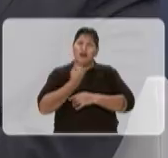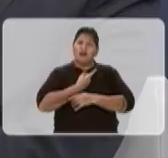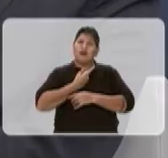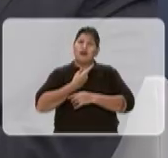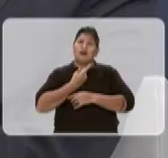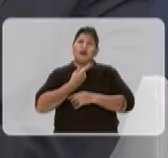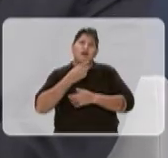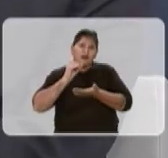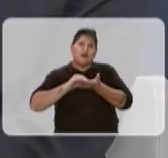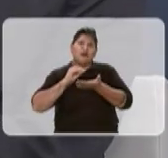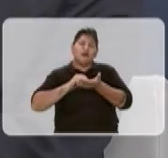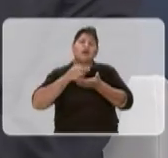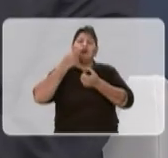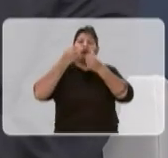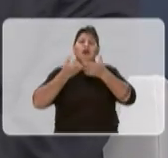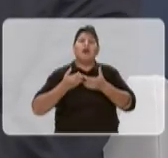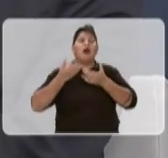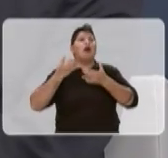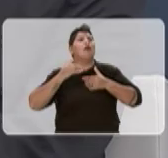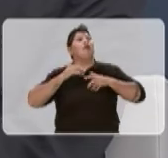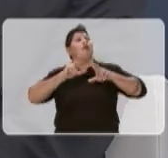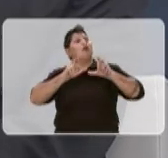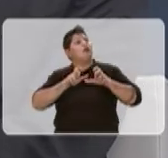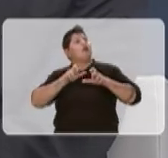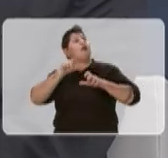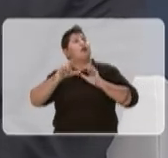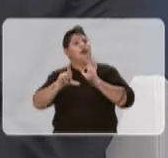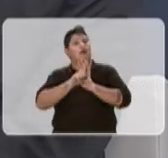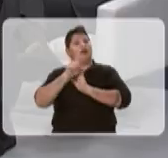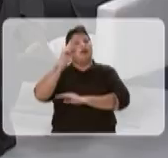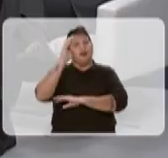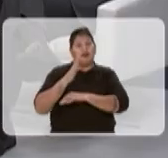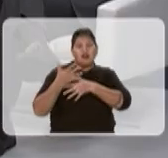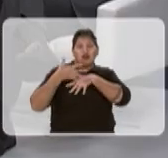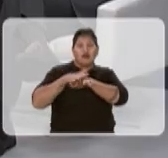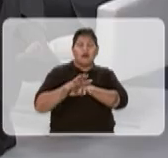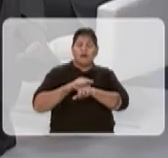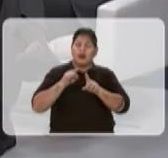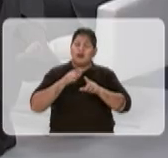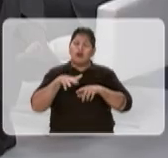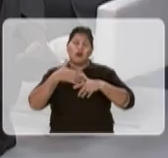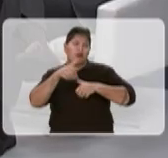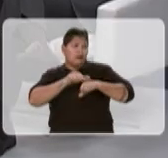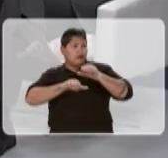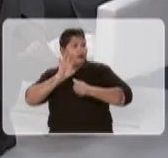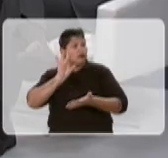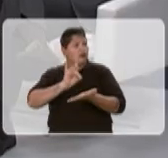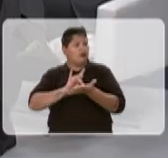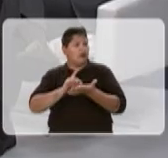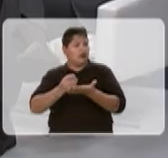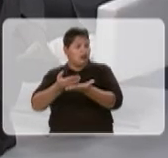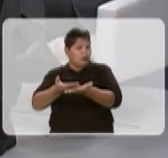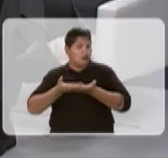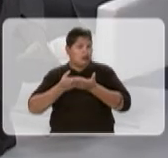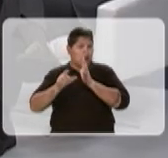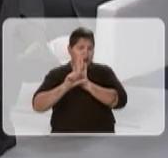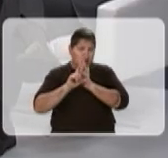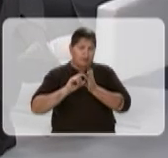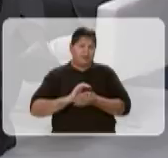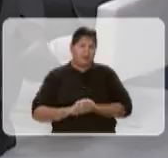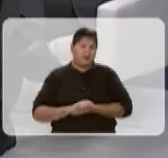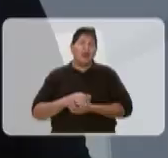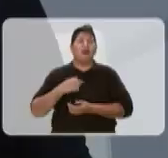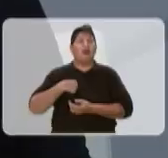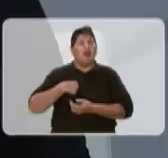a Lei Brasileira de Inclusão, e quais mudanças significativas foram trazidas pela